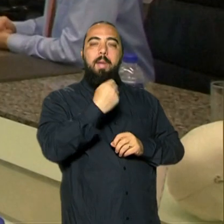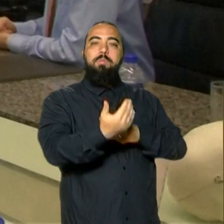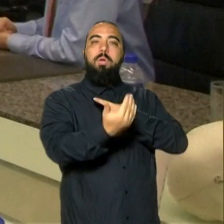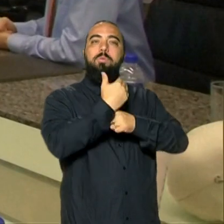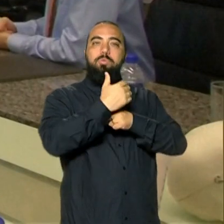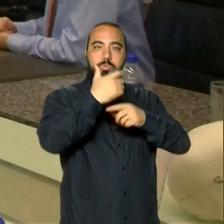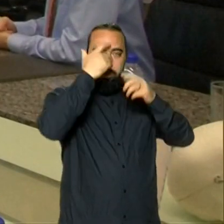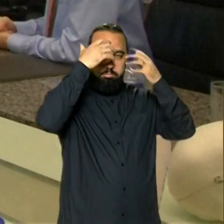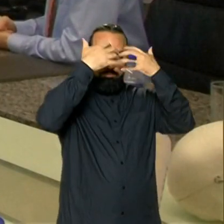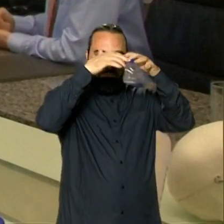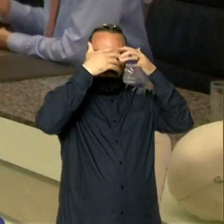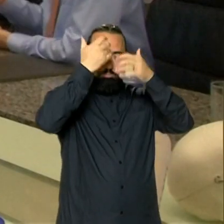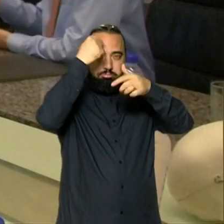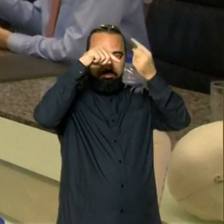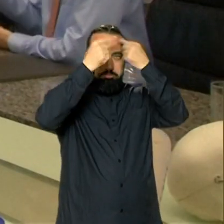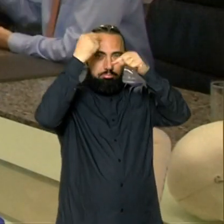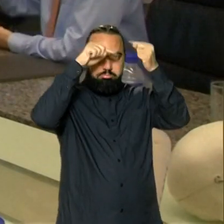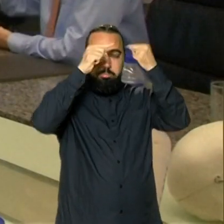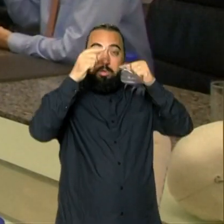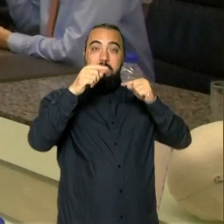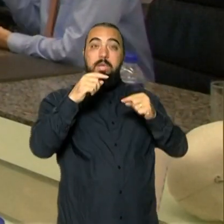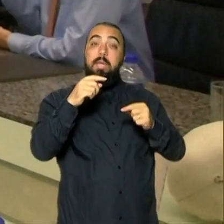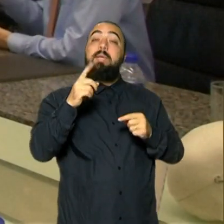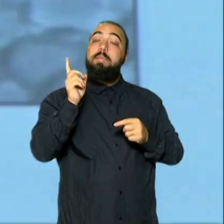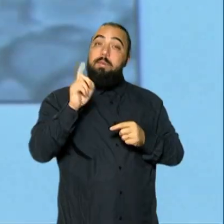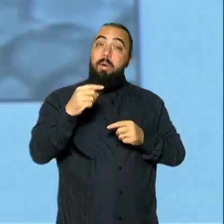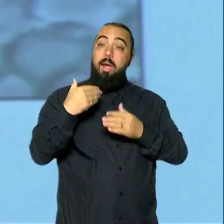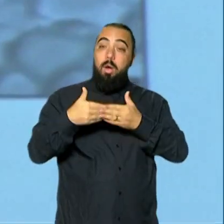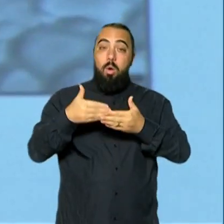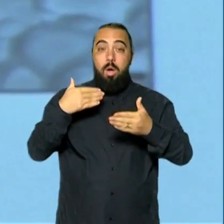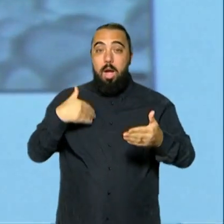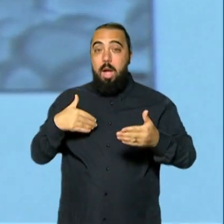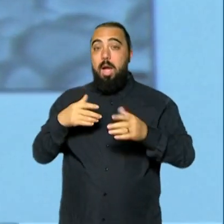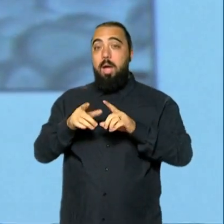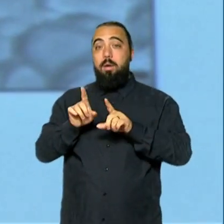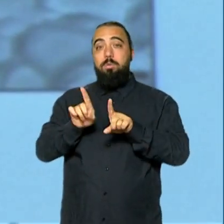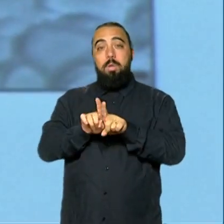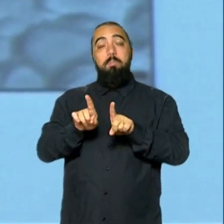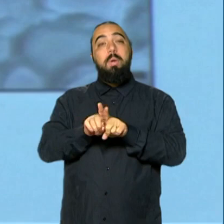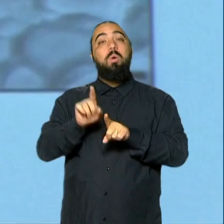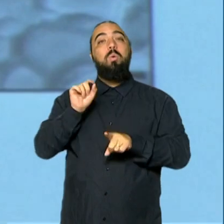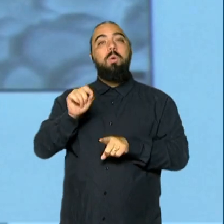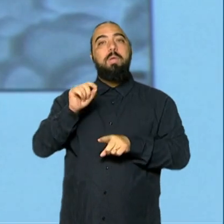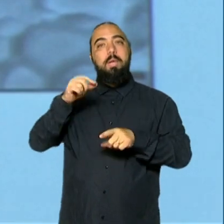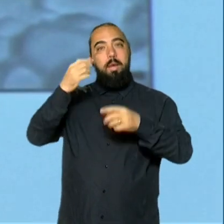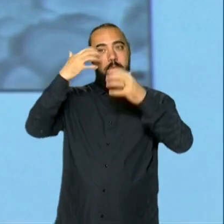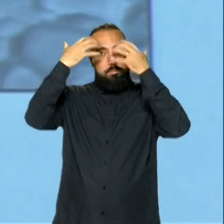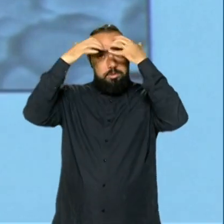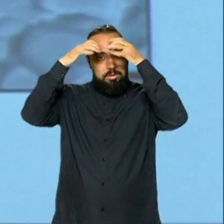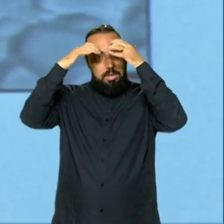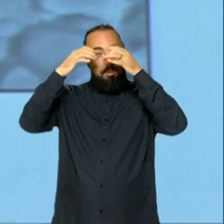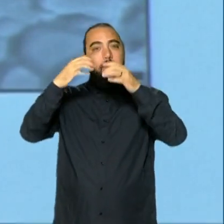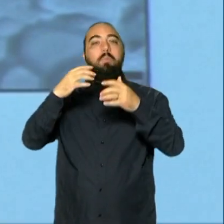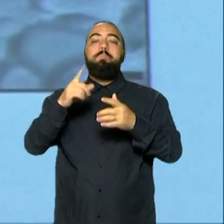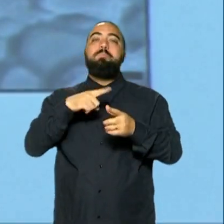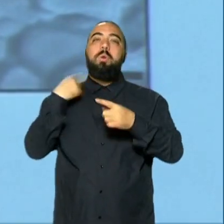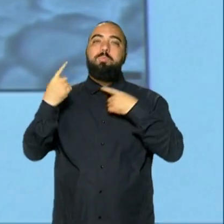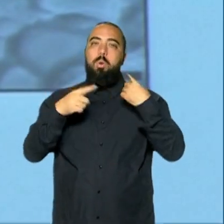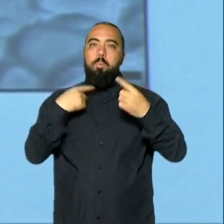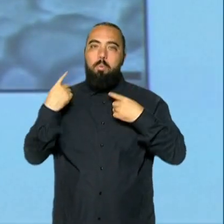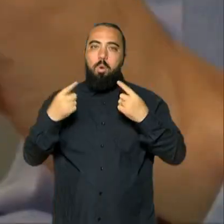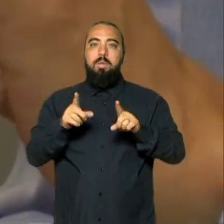neurológico. O mal de Parkinson causa a morte precoce das células do cérebro, responsáveis pela produção da